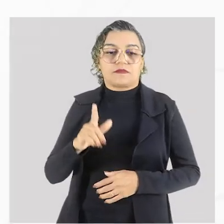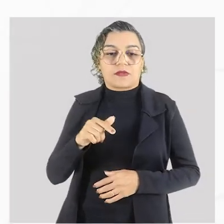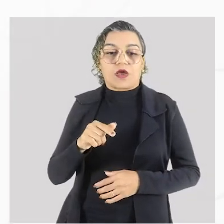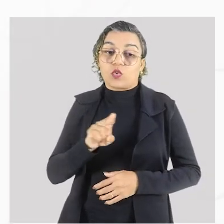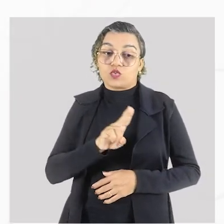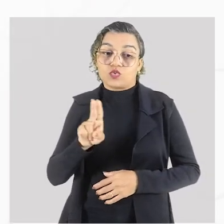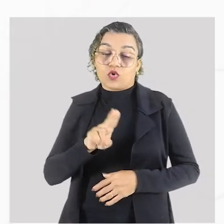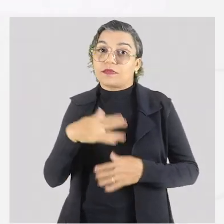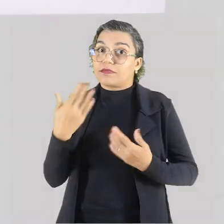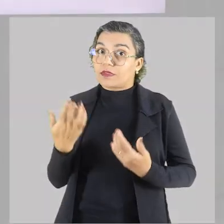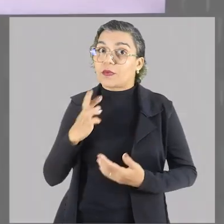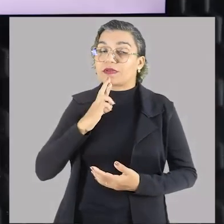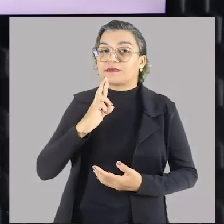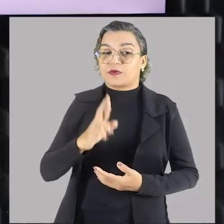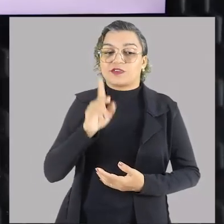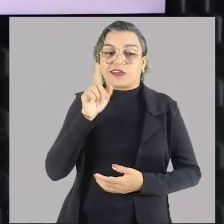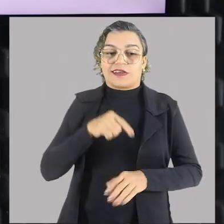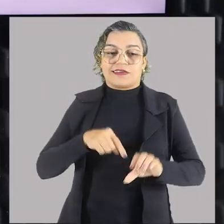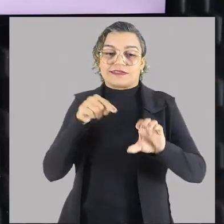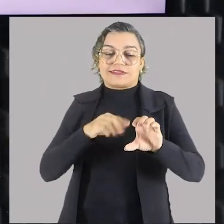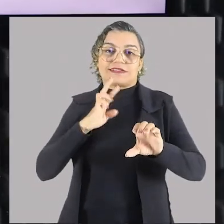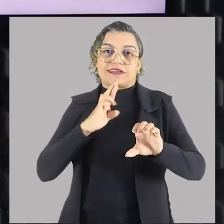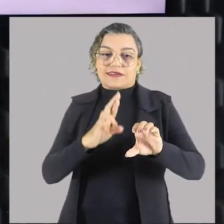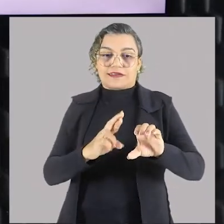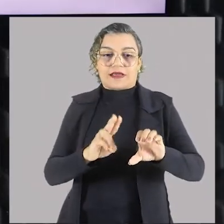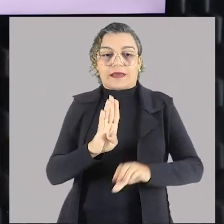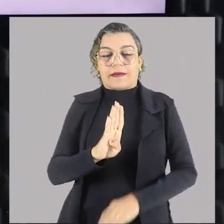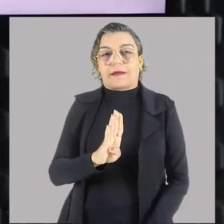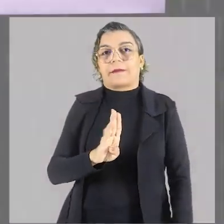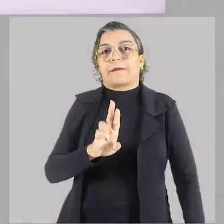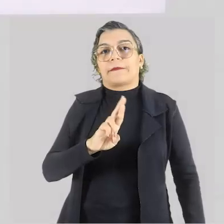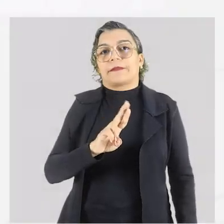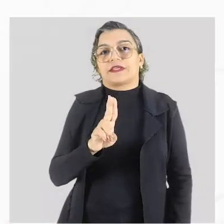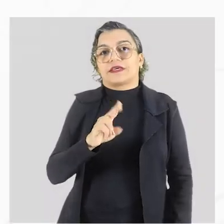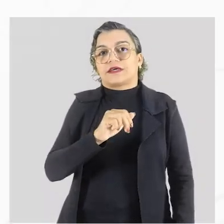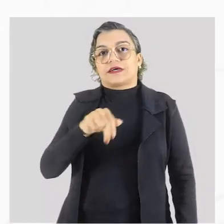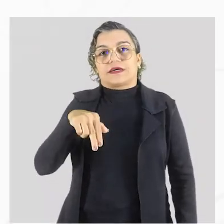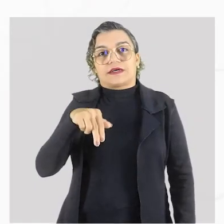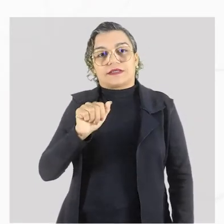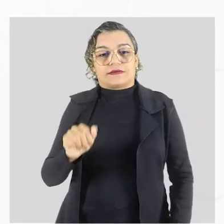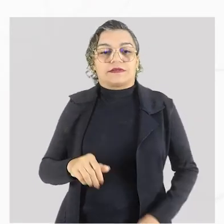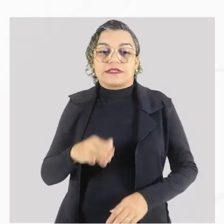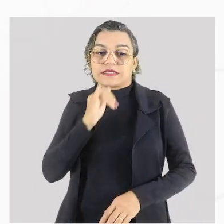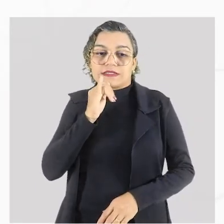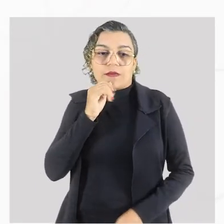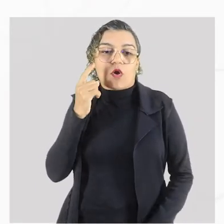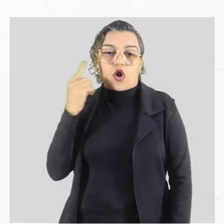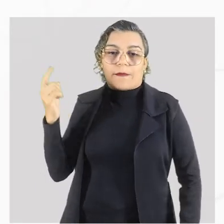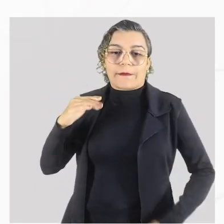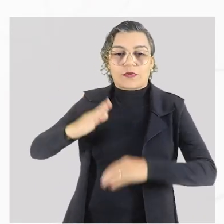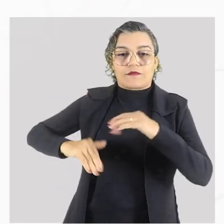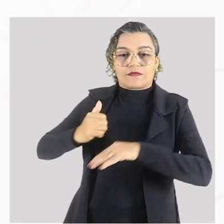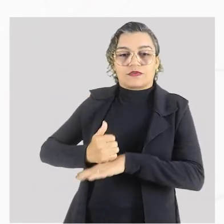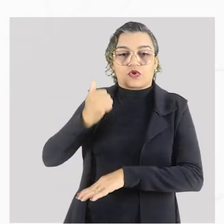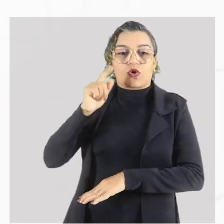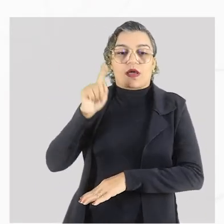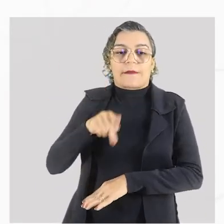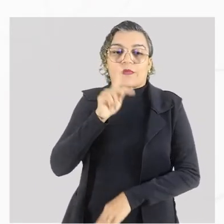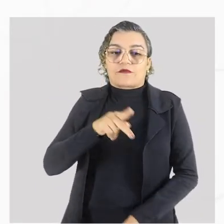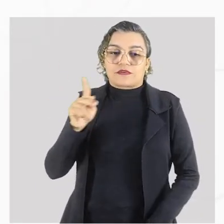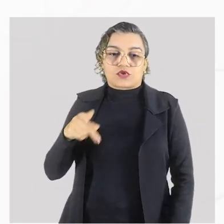que essa pessoa se chama. Volto para o texto. Hello, everyone. Lembra que eu sempre começo as nossas aulas, hello,